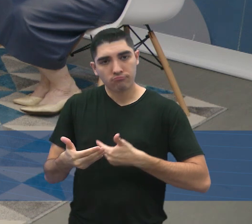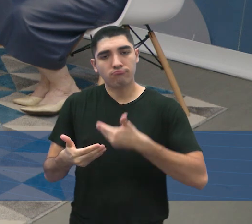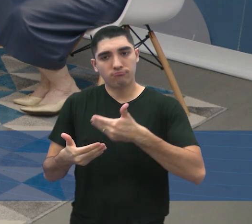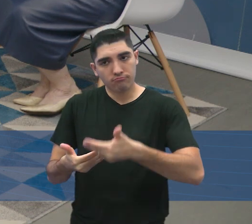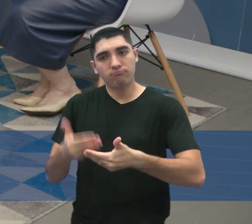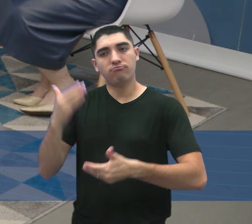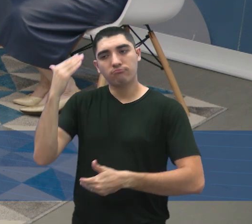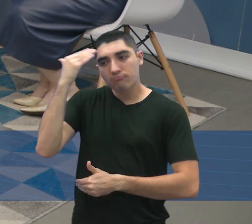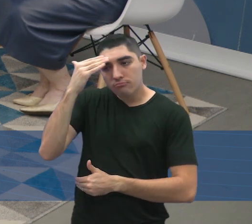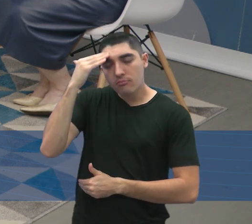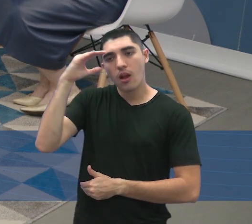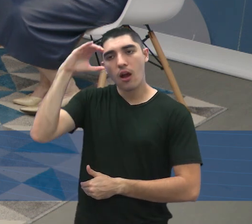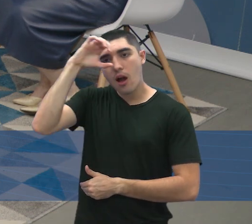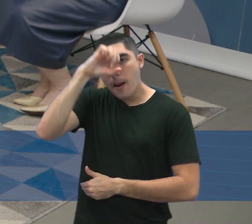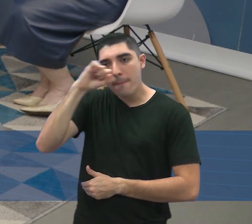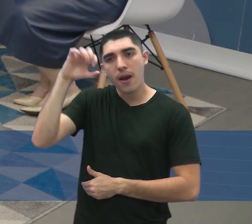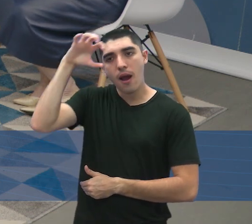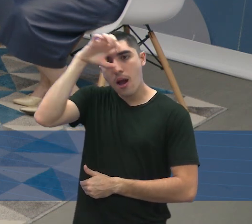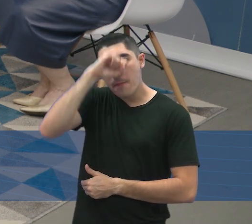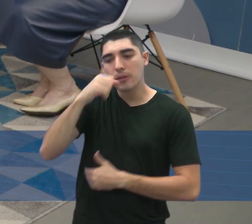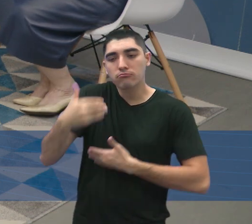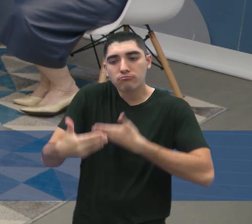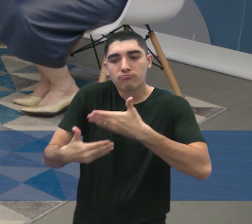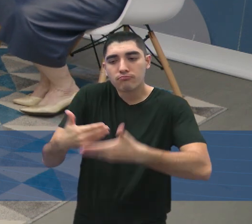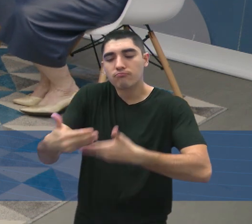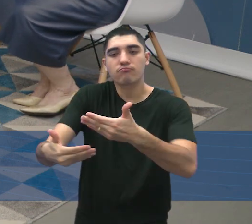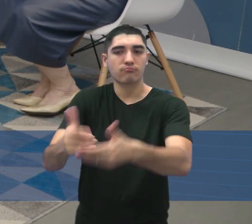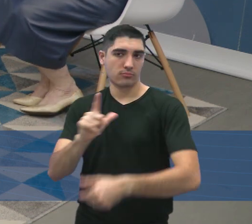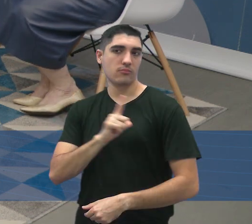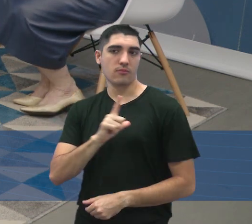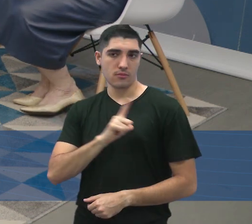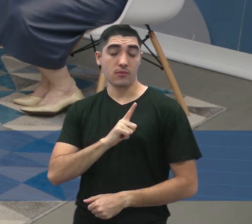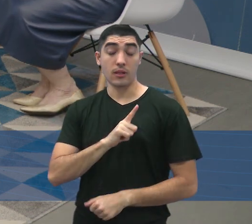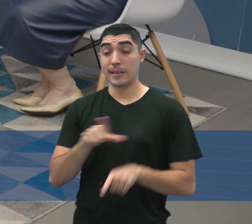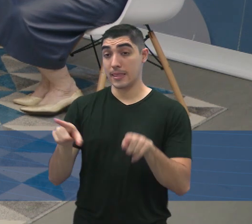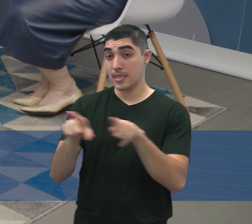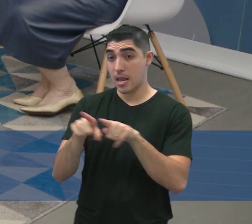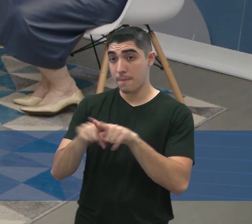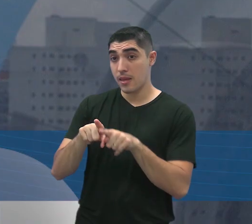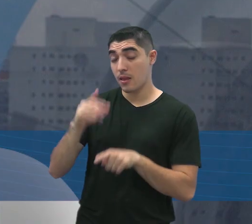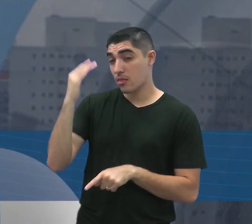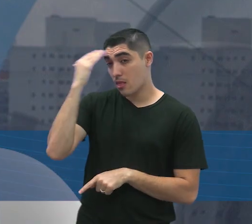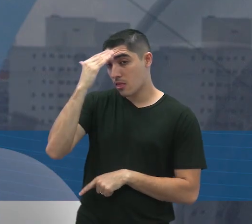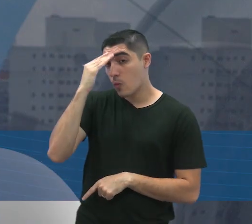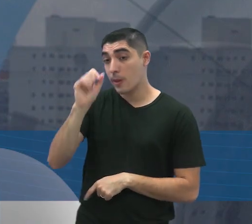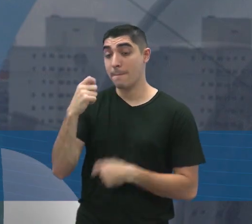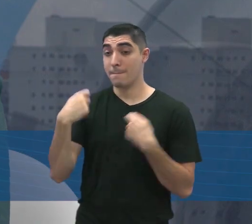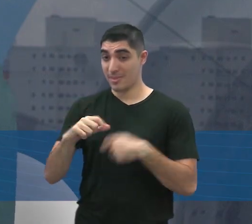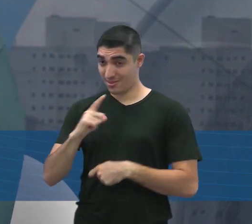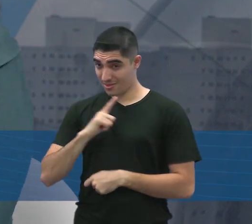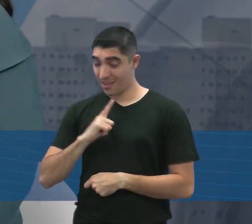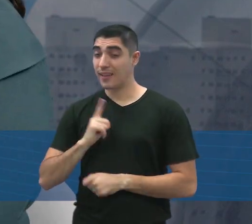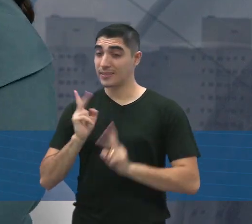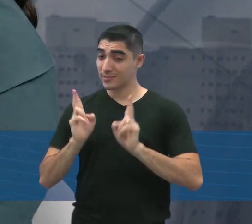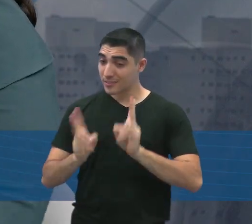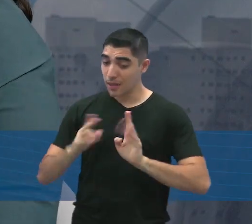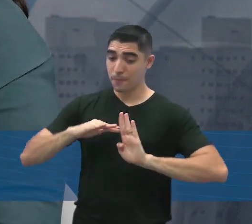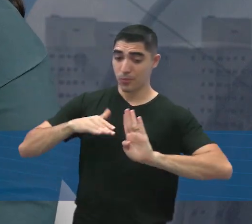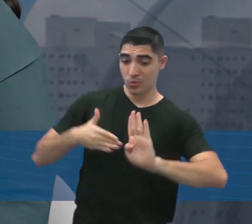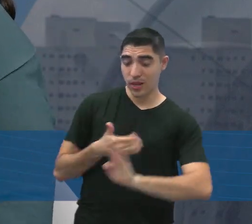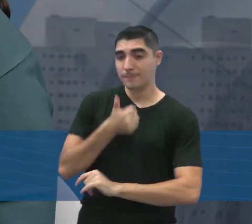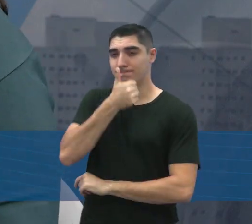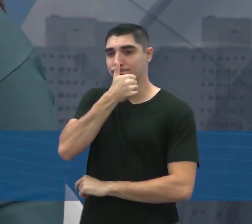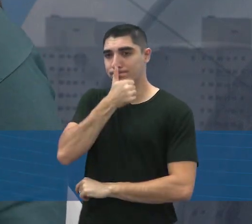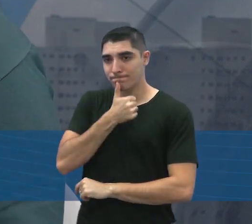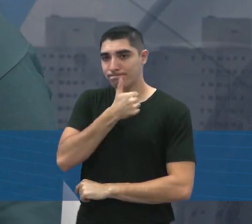esse entendimento para fazer com que as coisas aconteçam. Outra coisa que também é preciso entender é o ponto do sacrifício e da